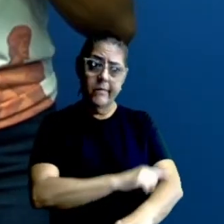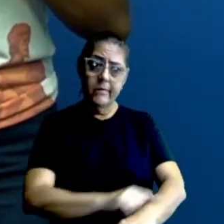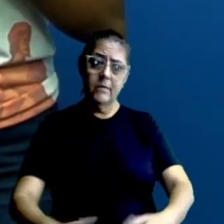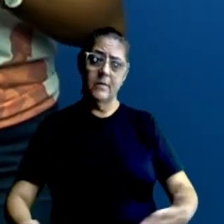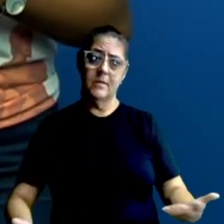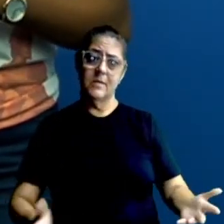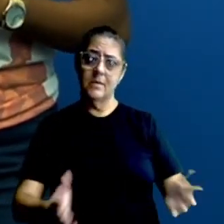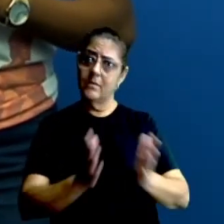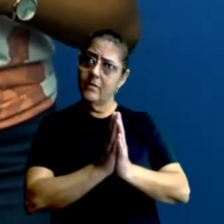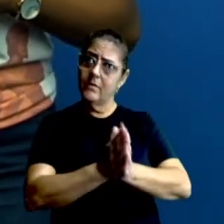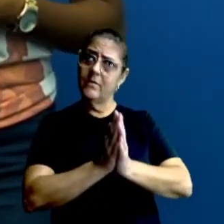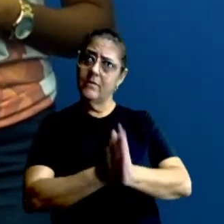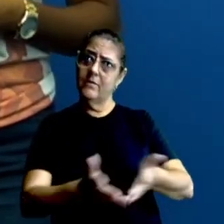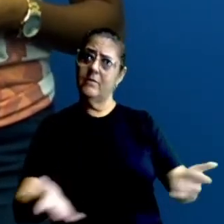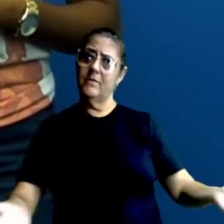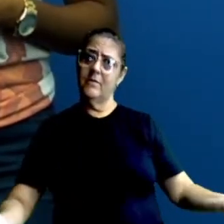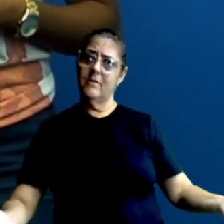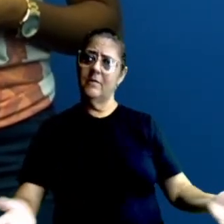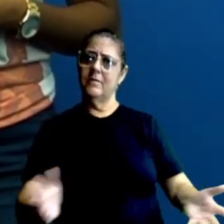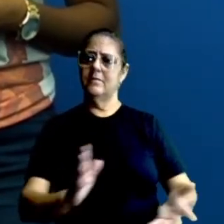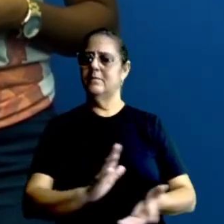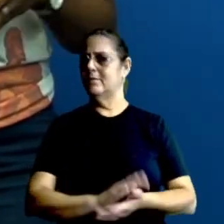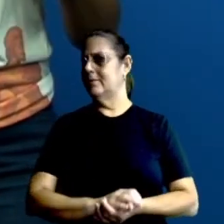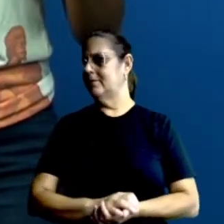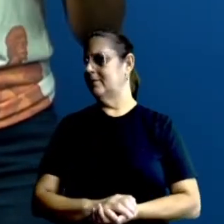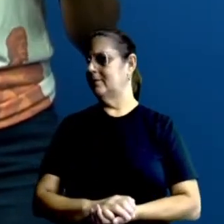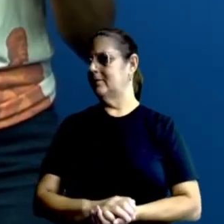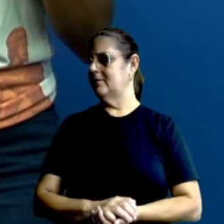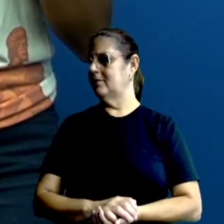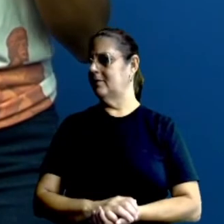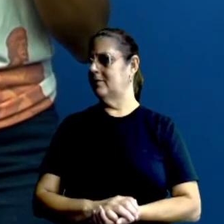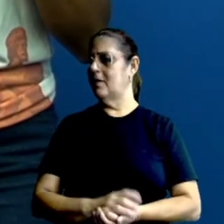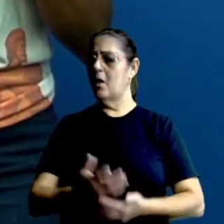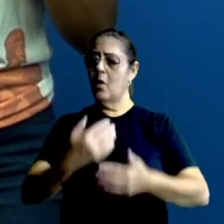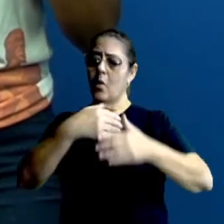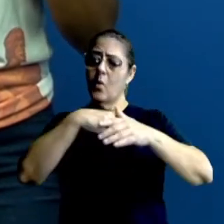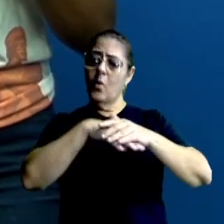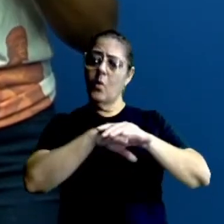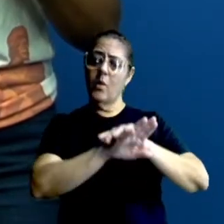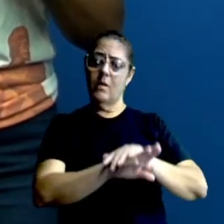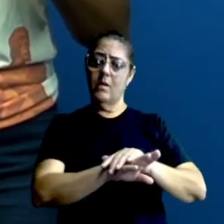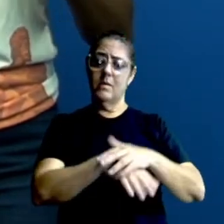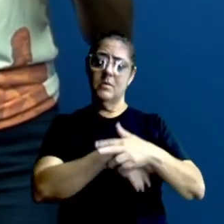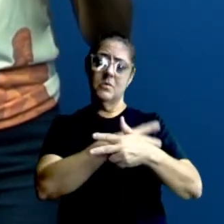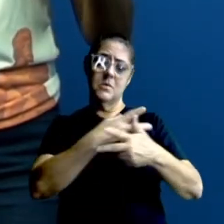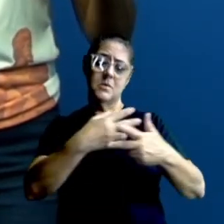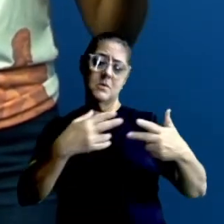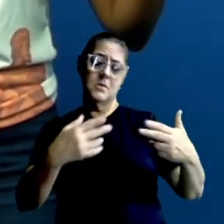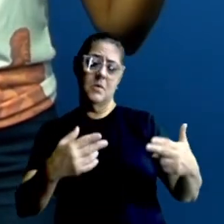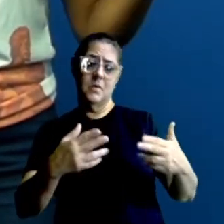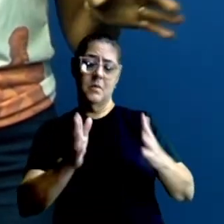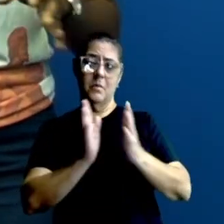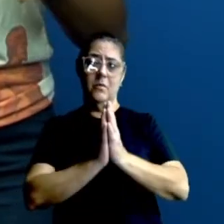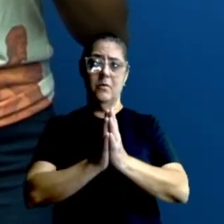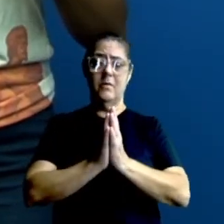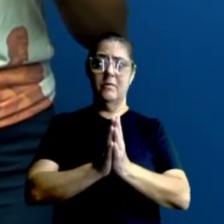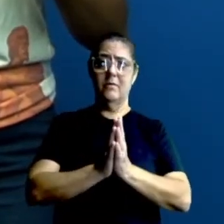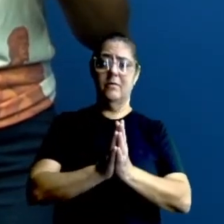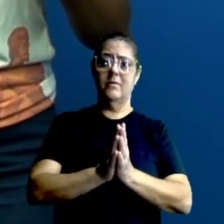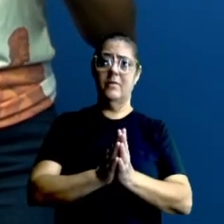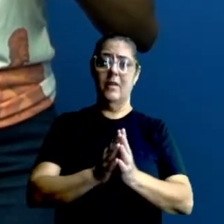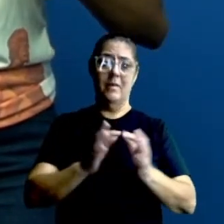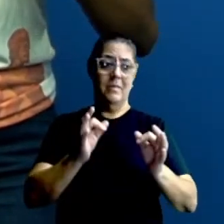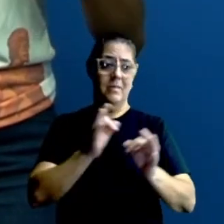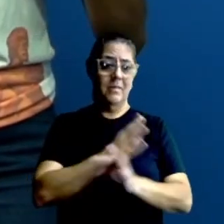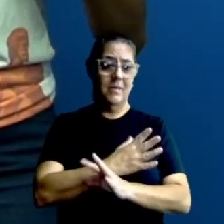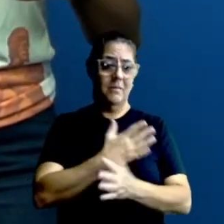presencial bico aiples guardem suas coisas por favor Então esse é o momento que já